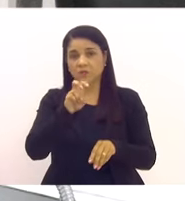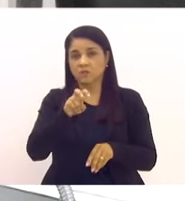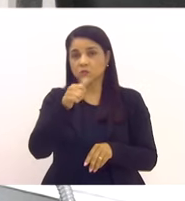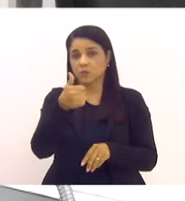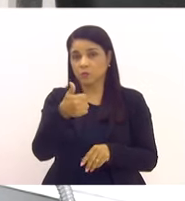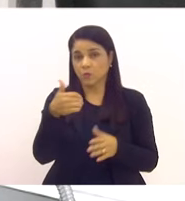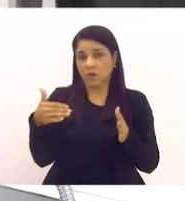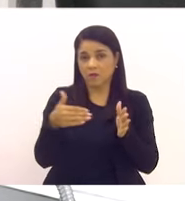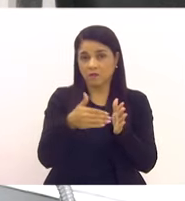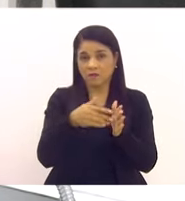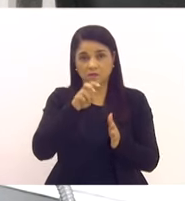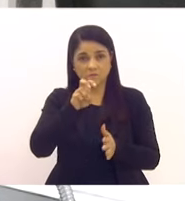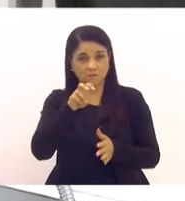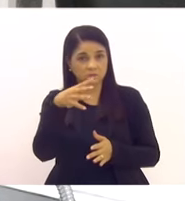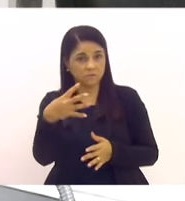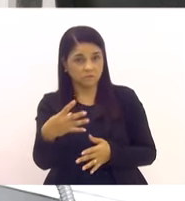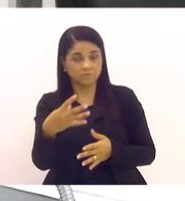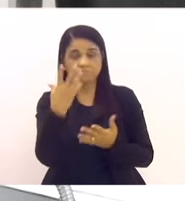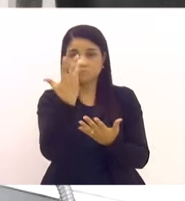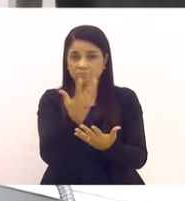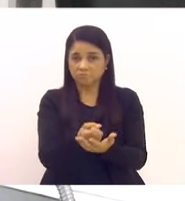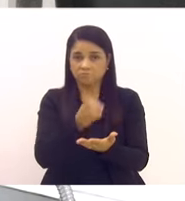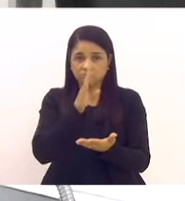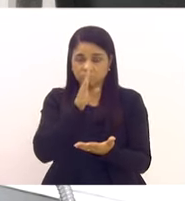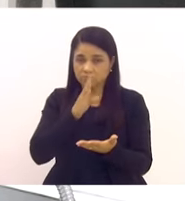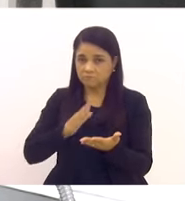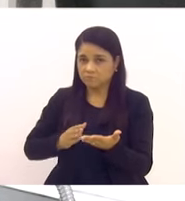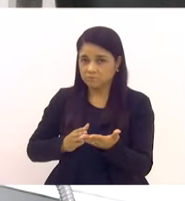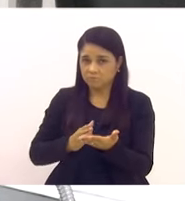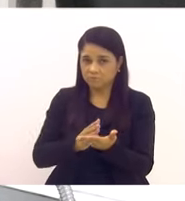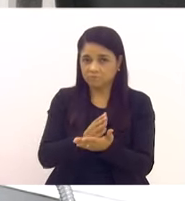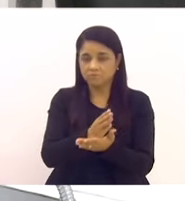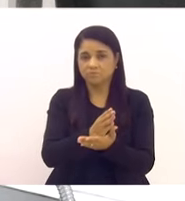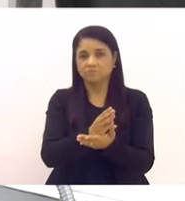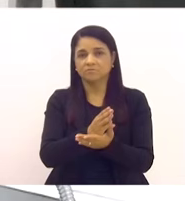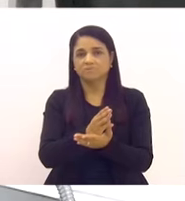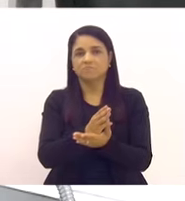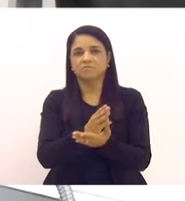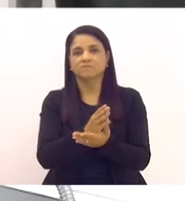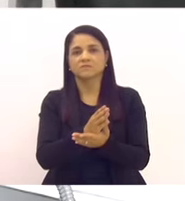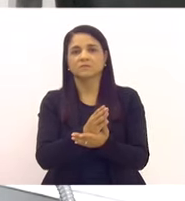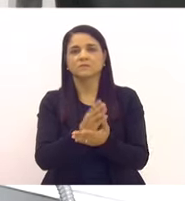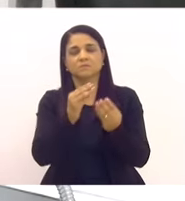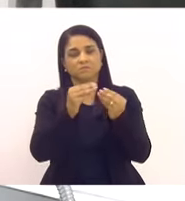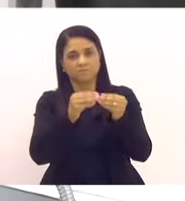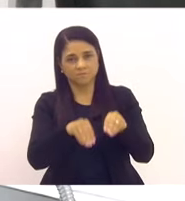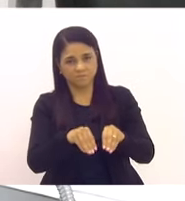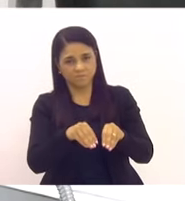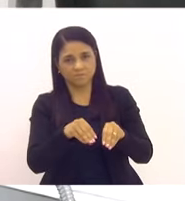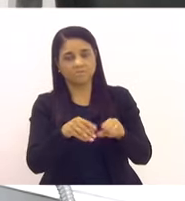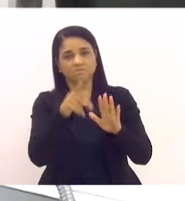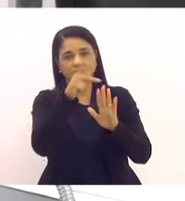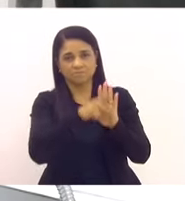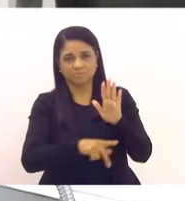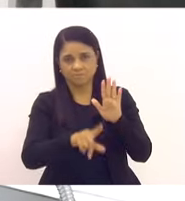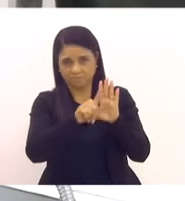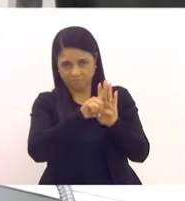ao 54. Senhores que aprovam, permaneçam como estão, aprovados por unanimidade a prejudicabilidade dos referidos